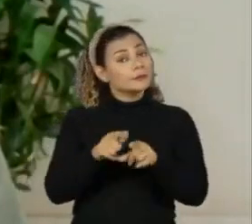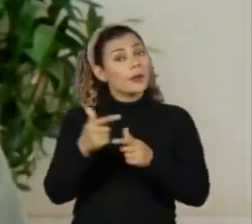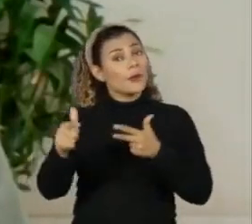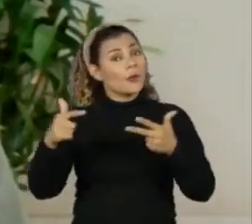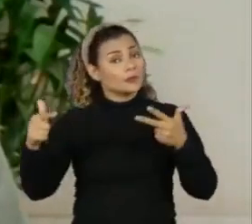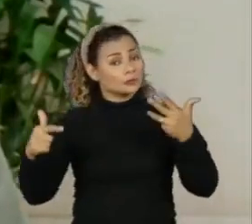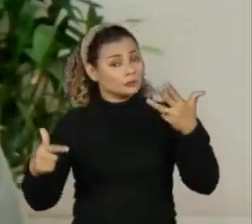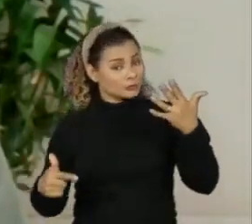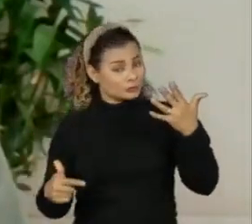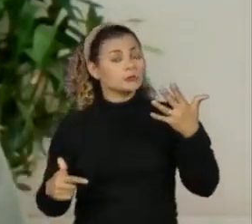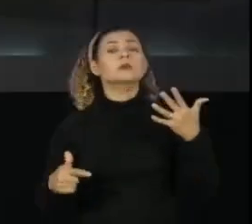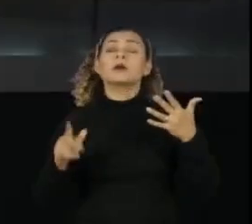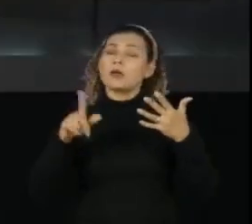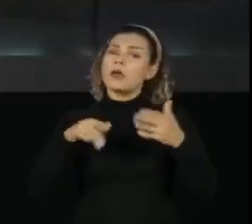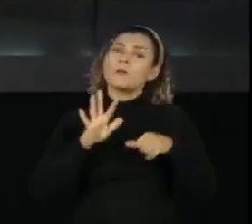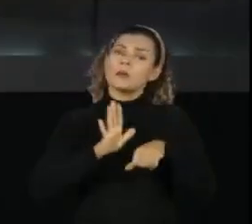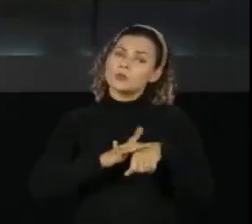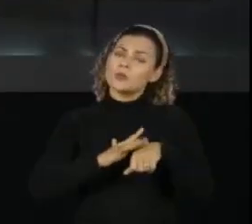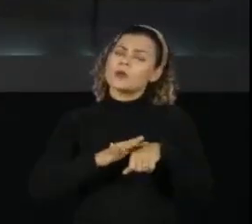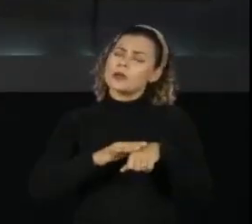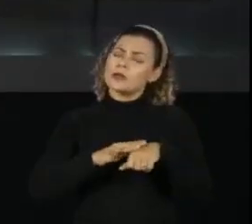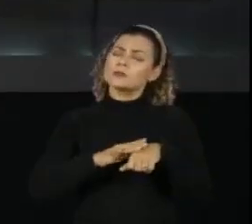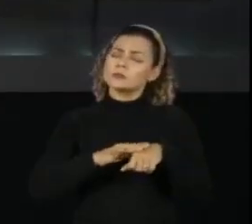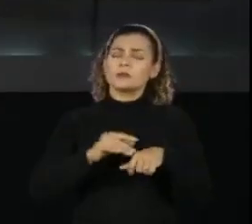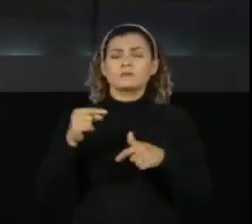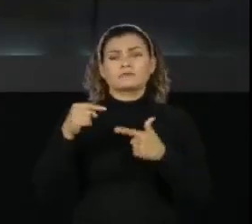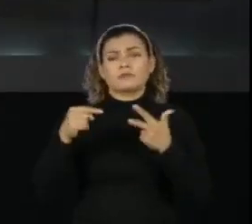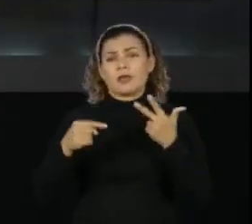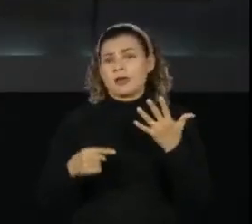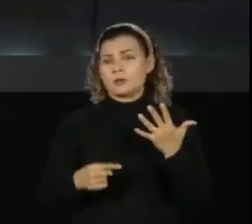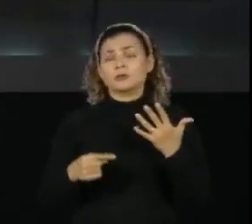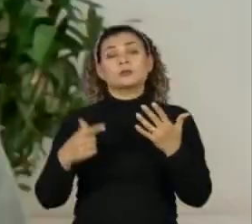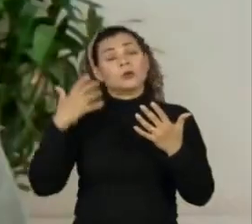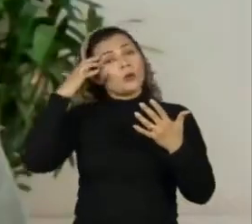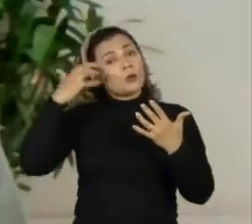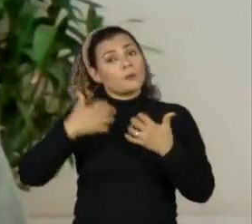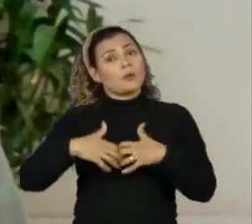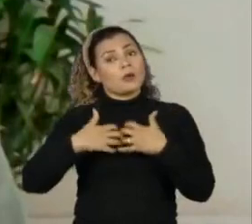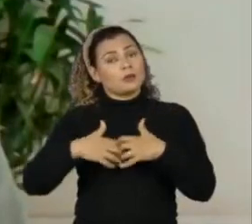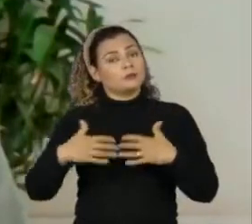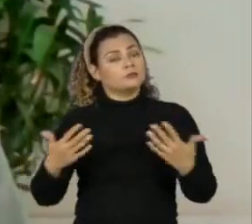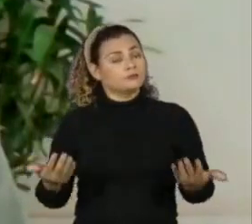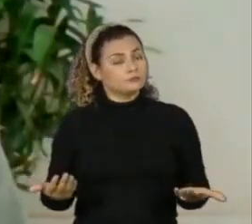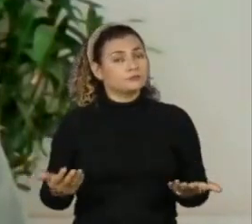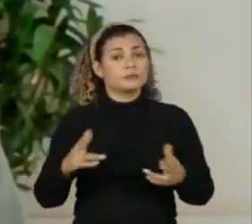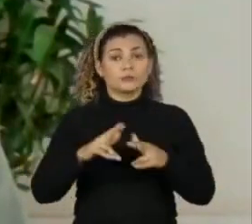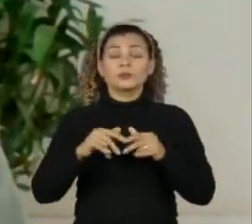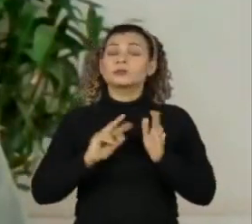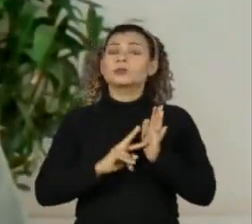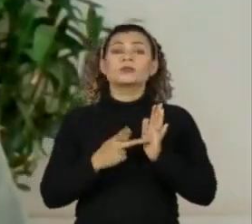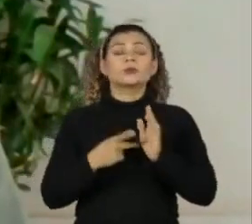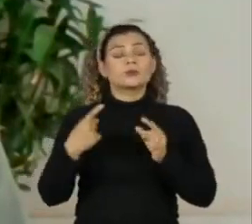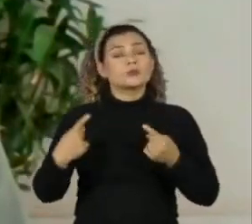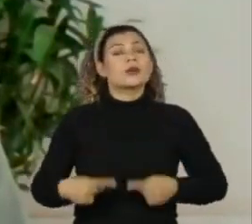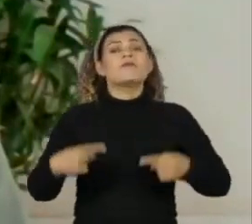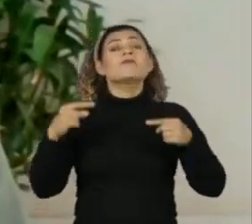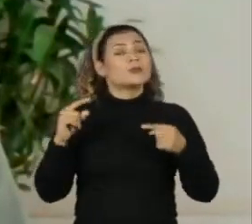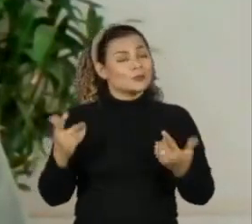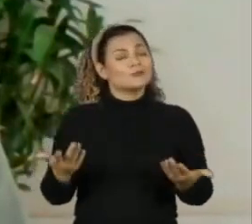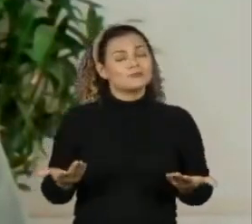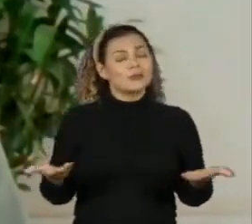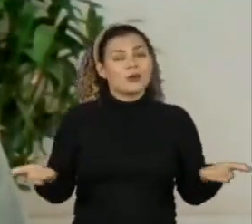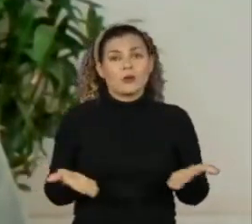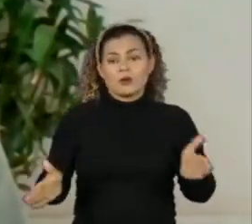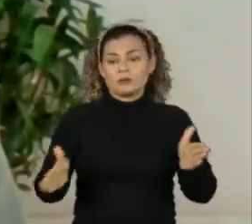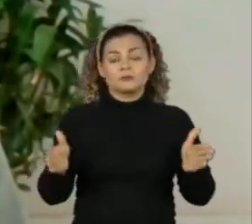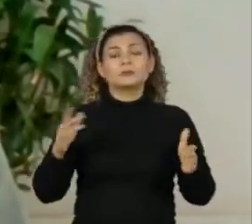fatores. Então, é uma doença de diversas causas, complexas, isso que representa também um desafio para